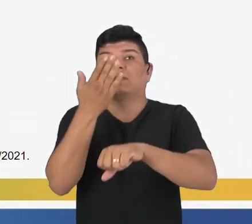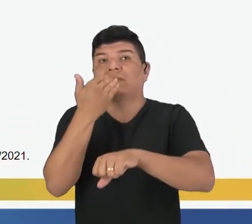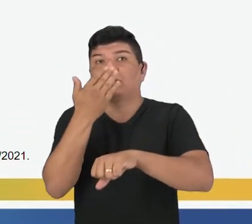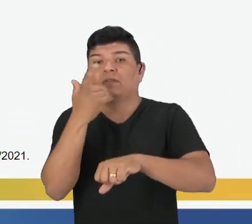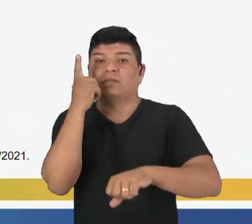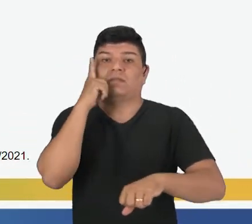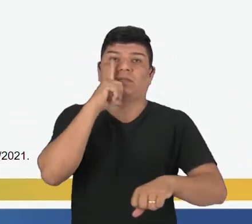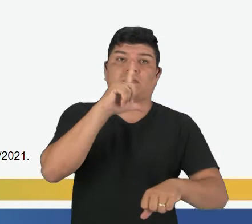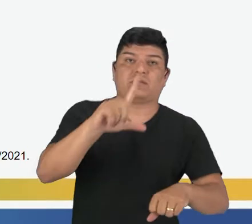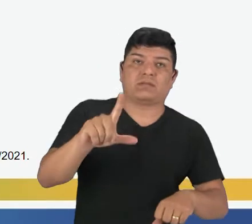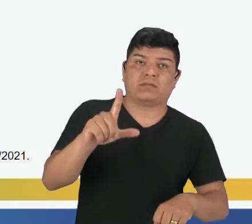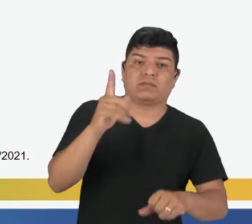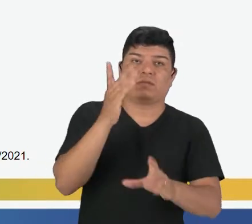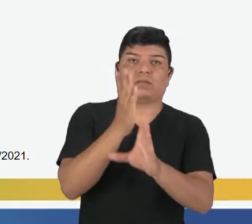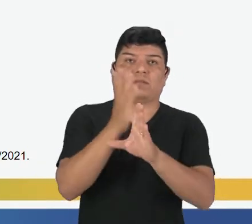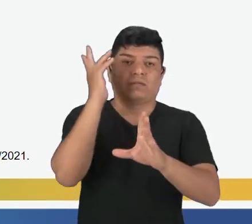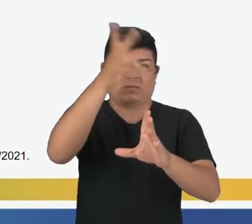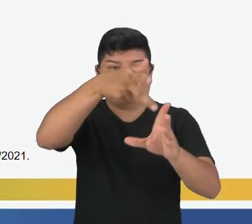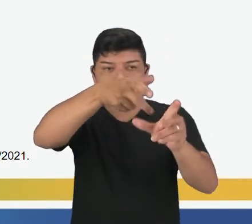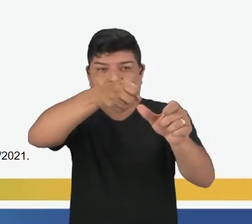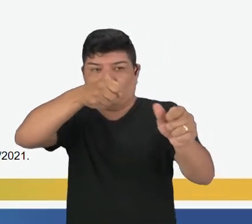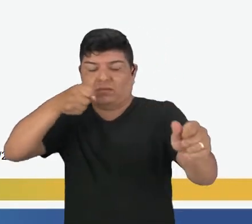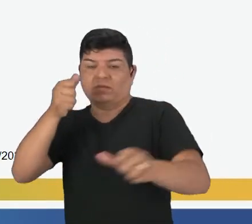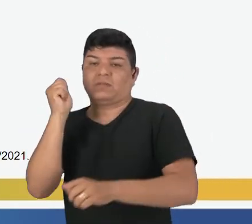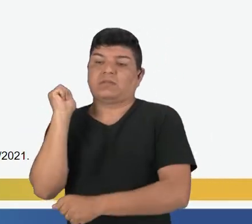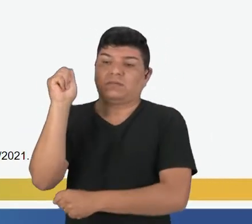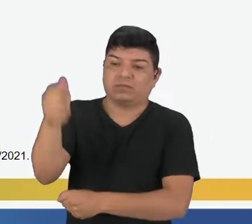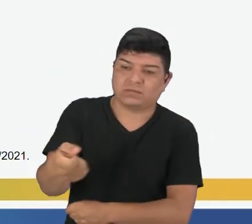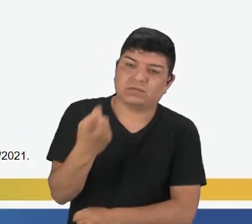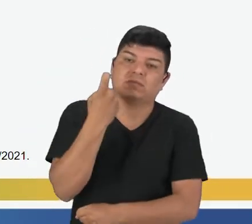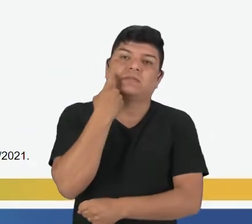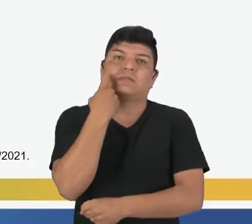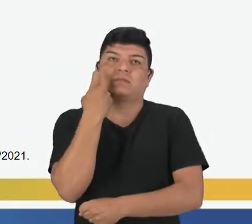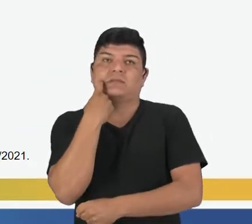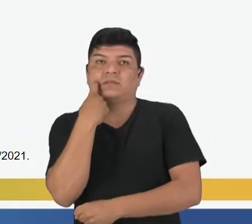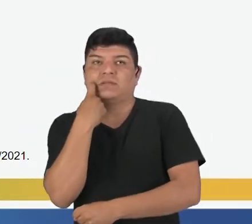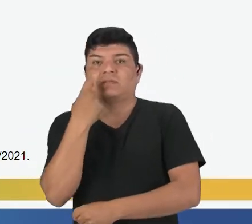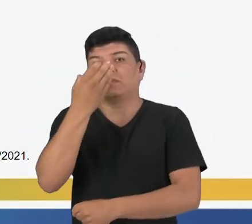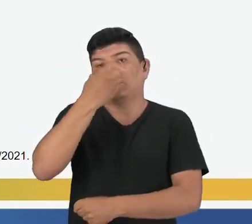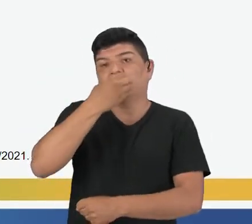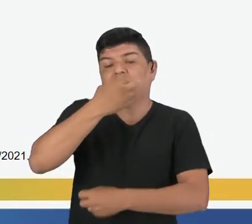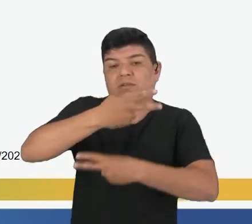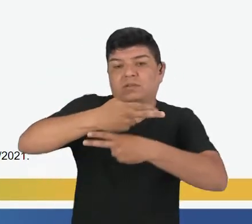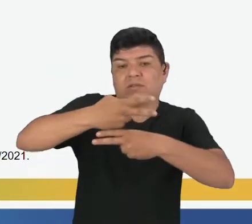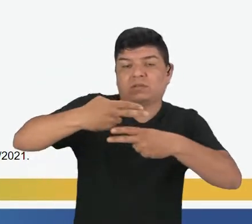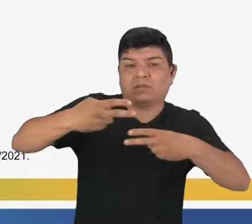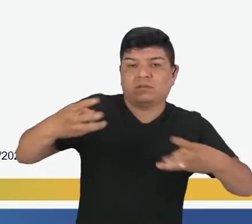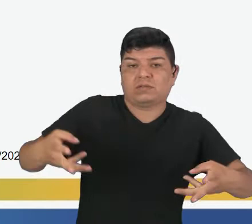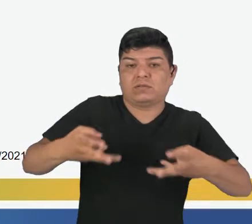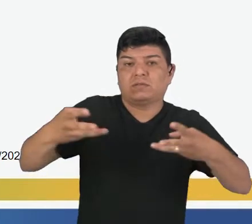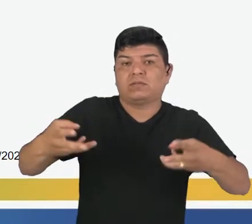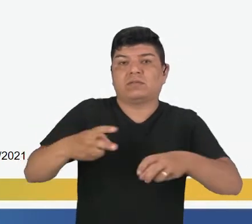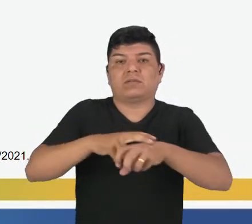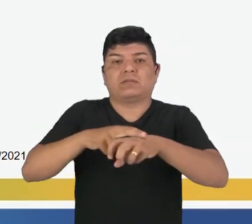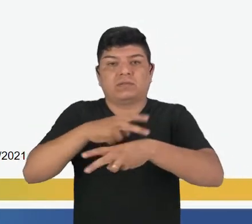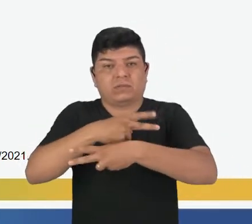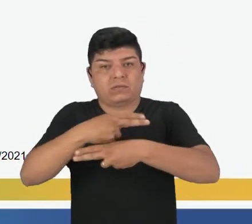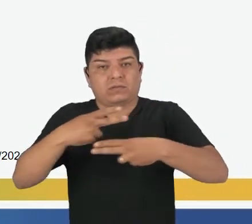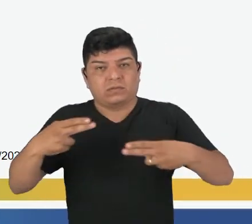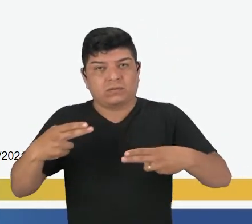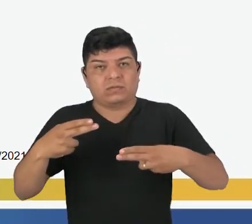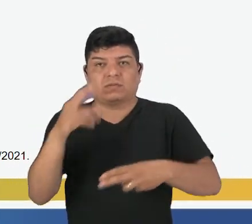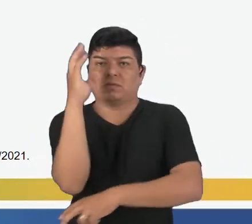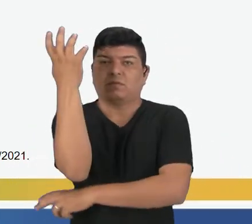e conseguiam por meio da caça, da pesca e da coleta de frutos e raízes. A natureza lhe